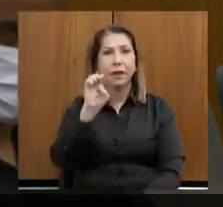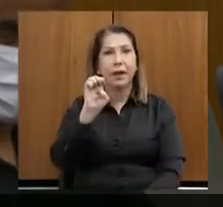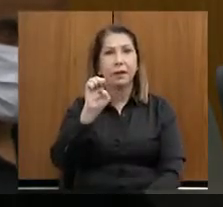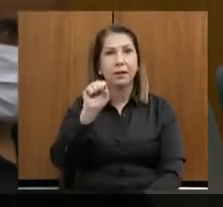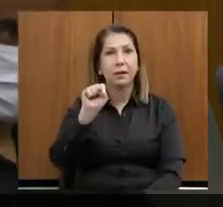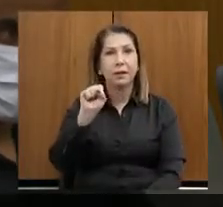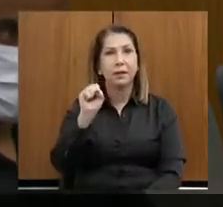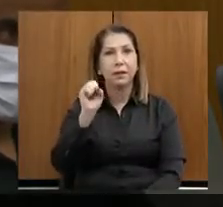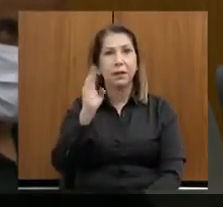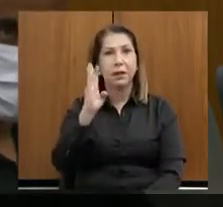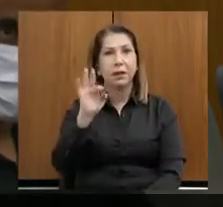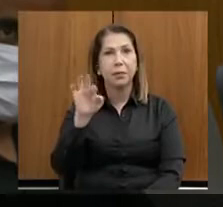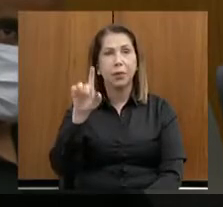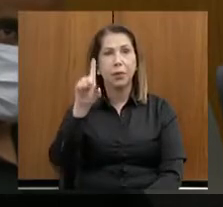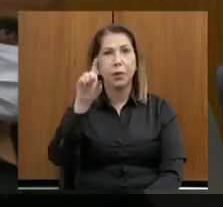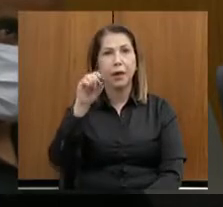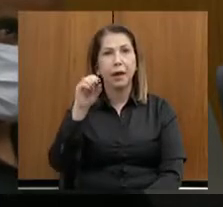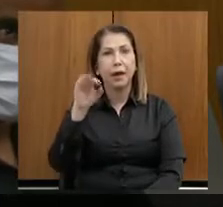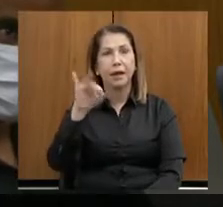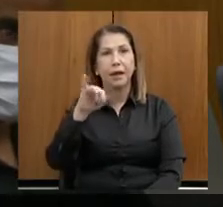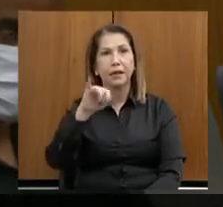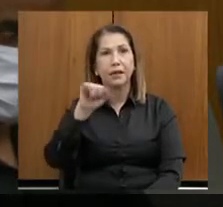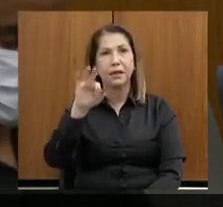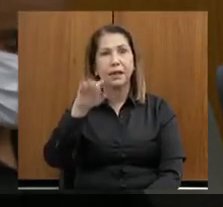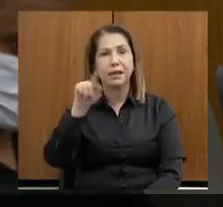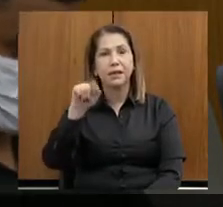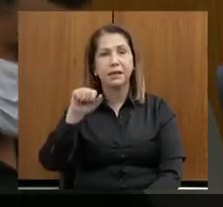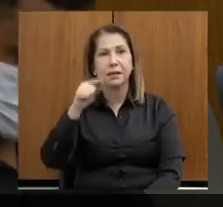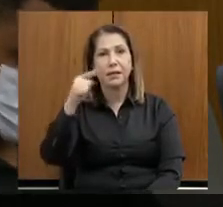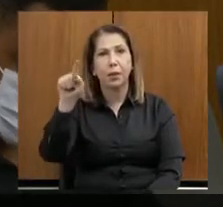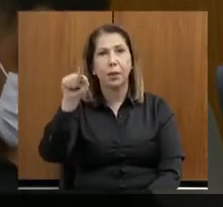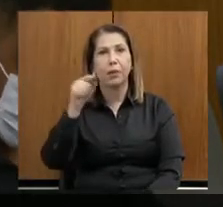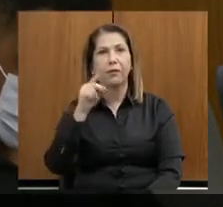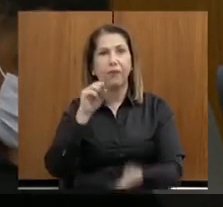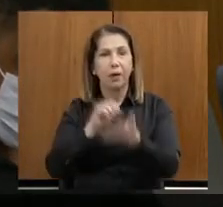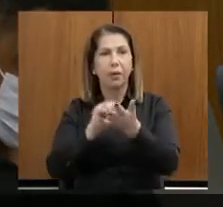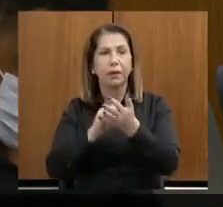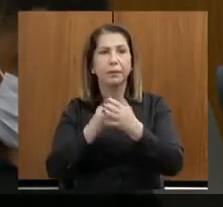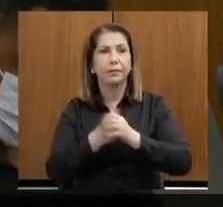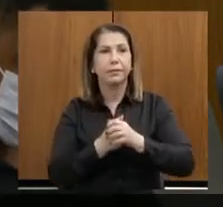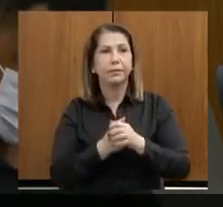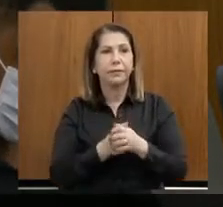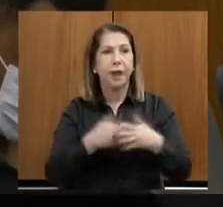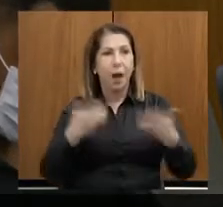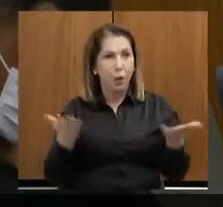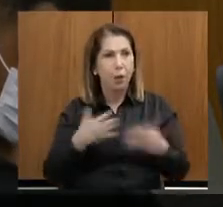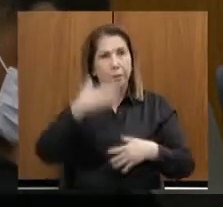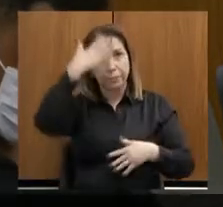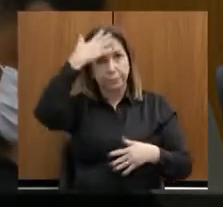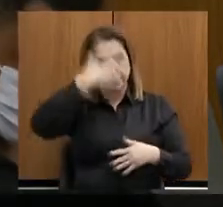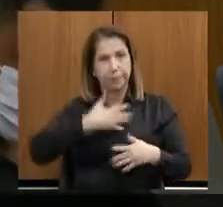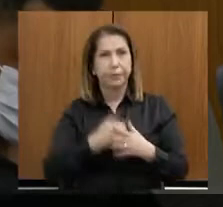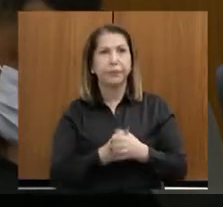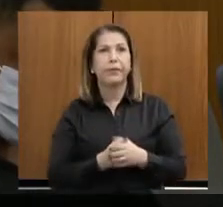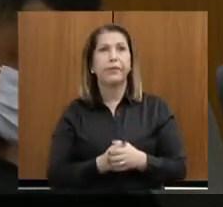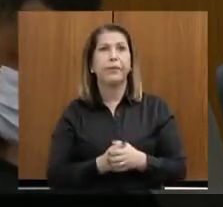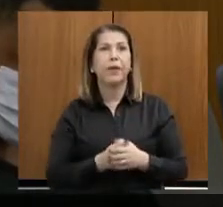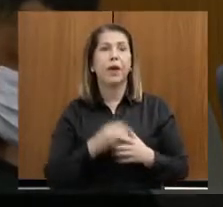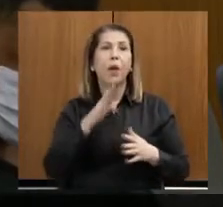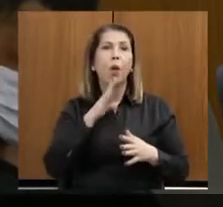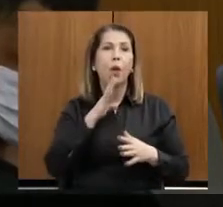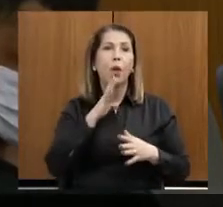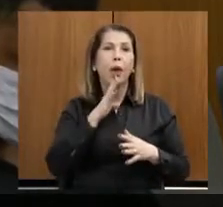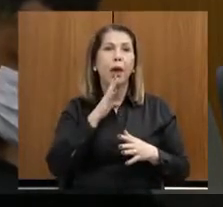e agora eu passo a dar um testemunho e eu conheço a igreja